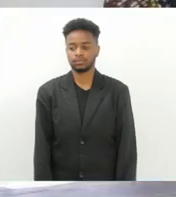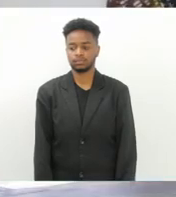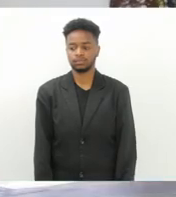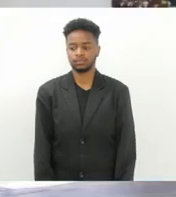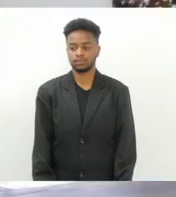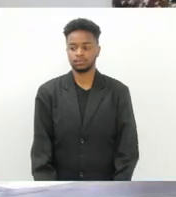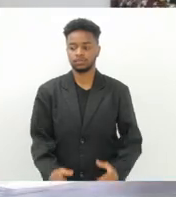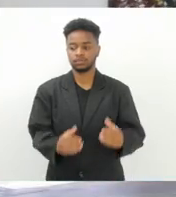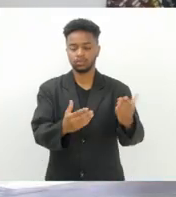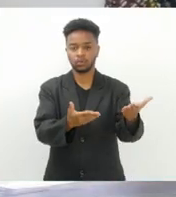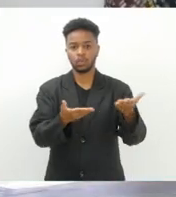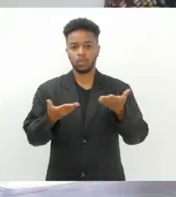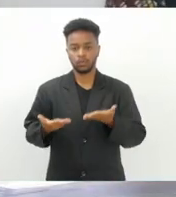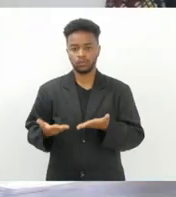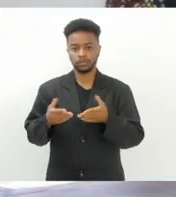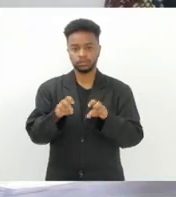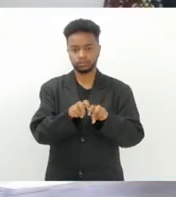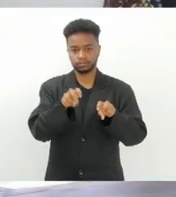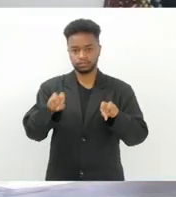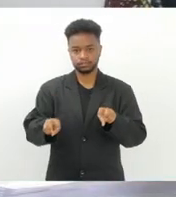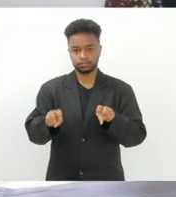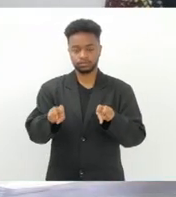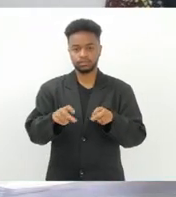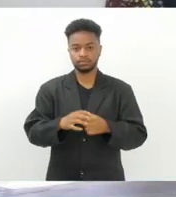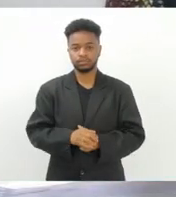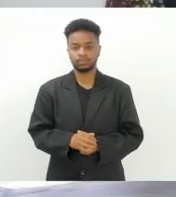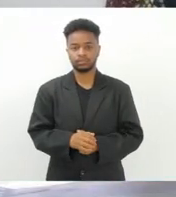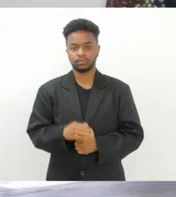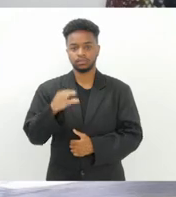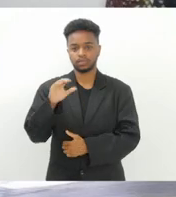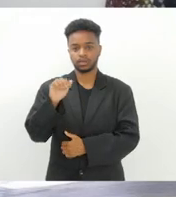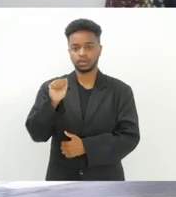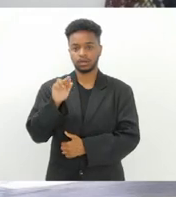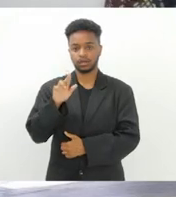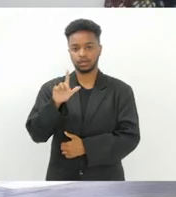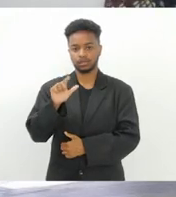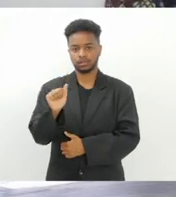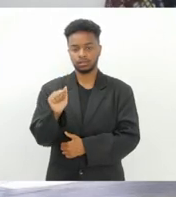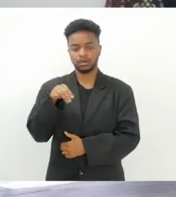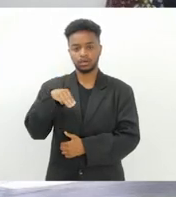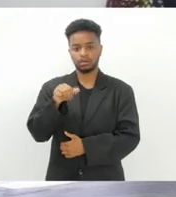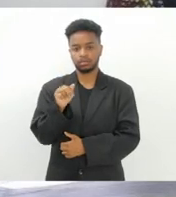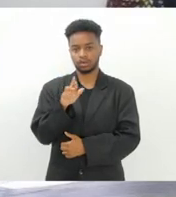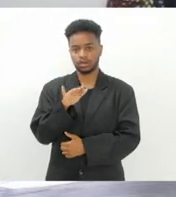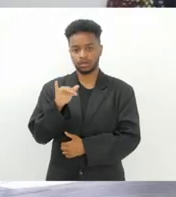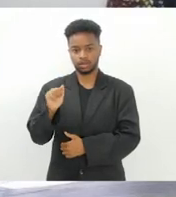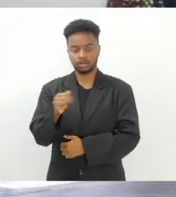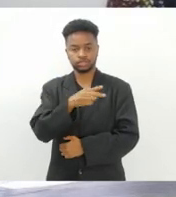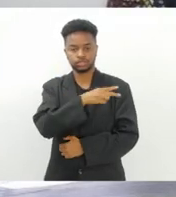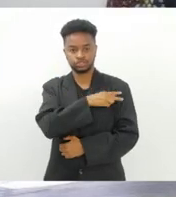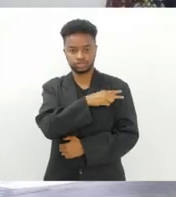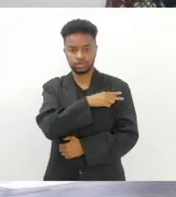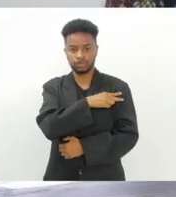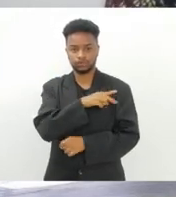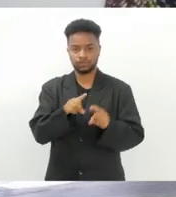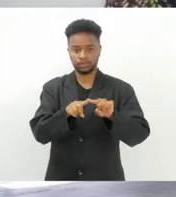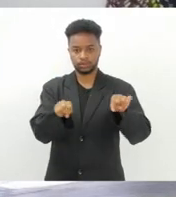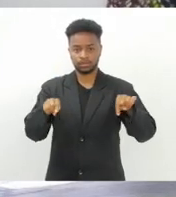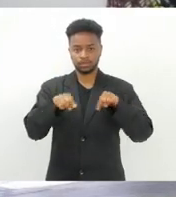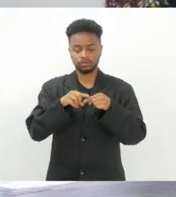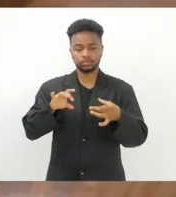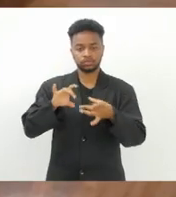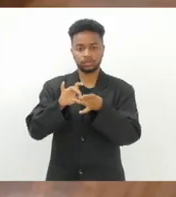Convido também para compor a mesa Carla Maria Araújo, chefe de gabinete do Instituto Benjamin